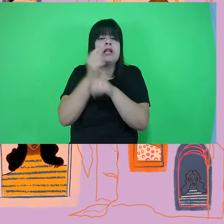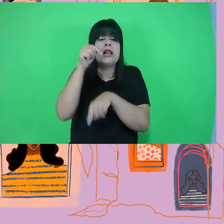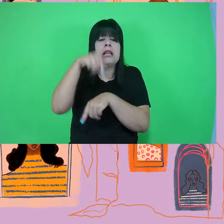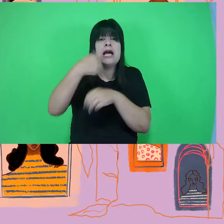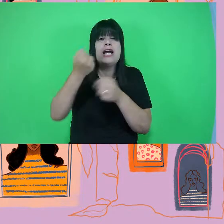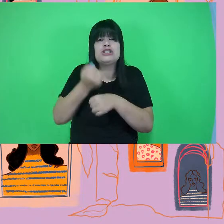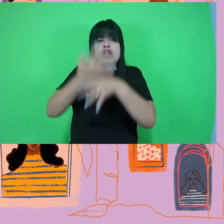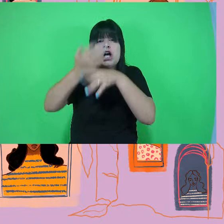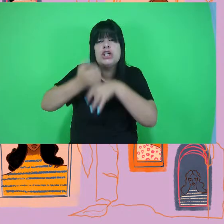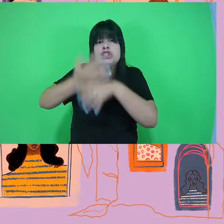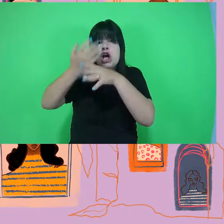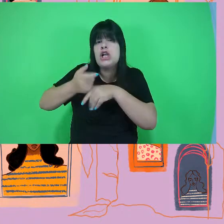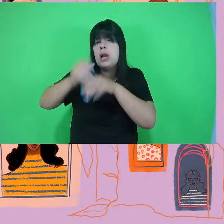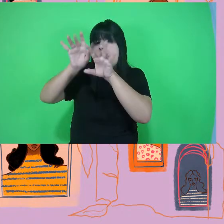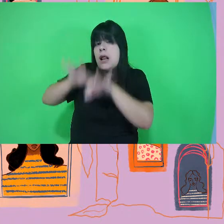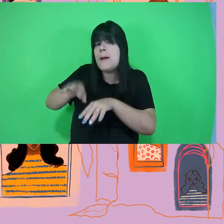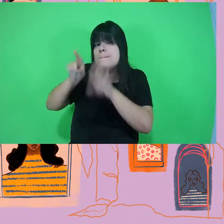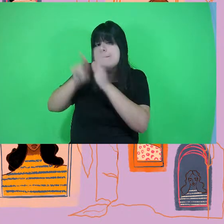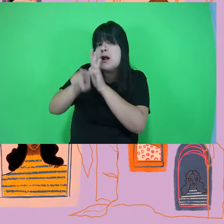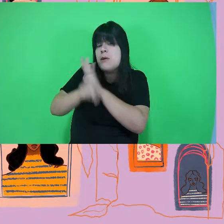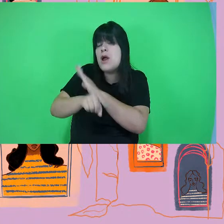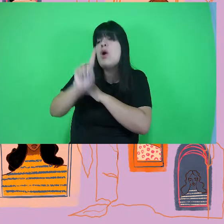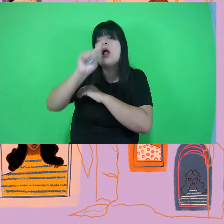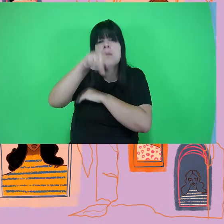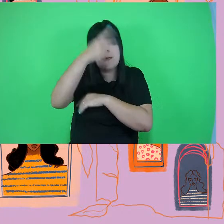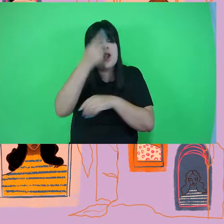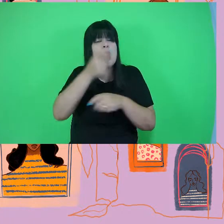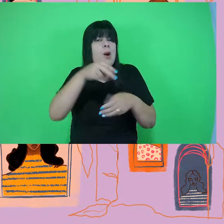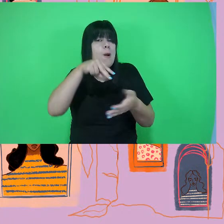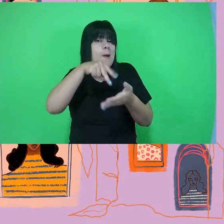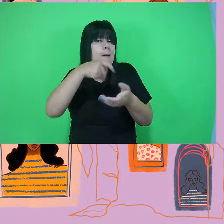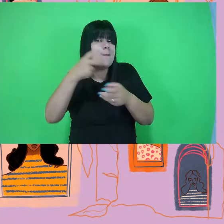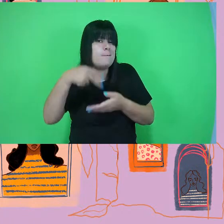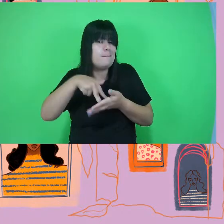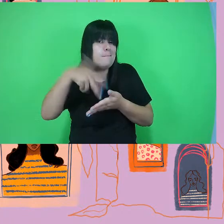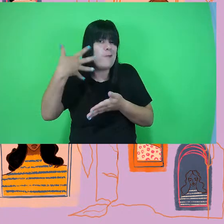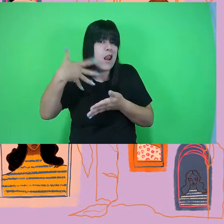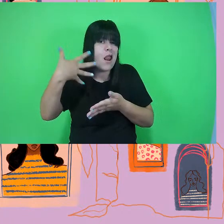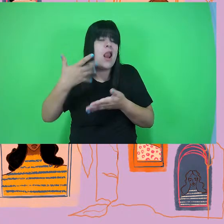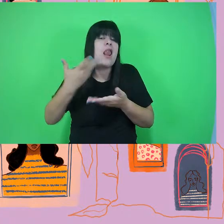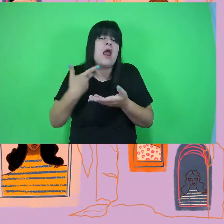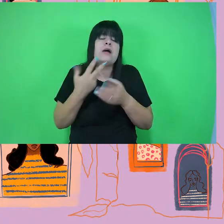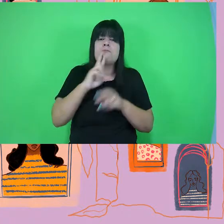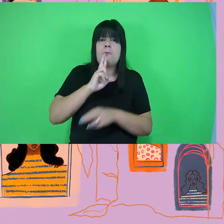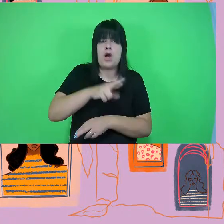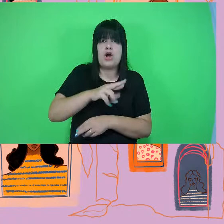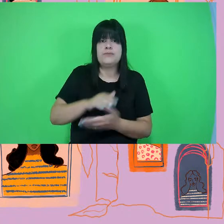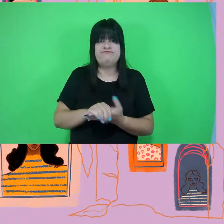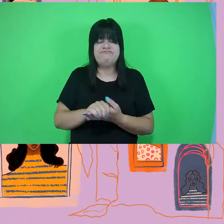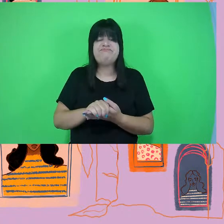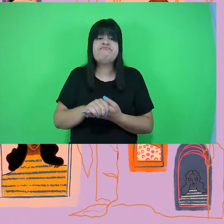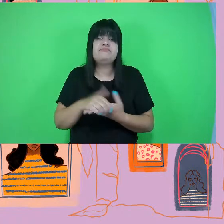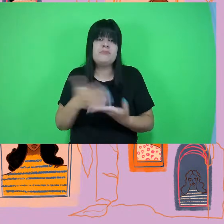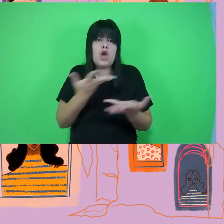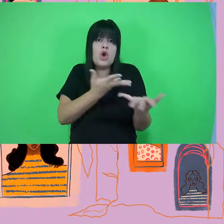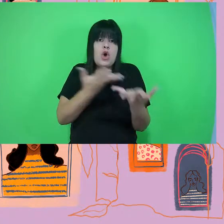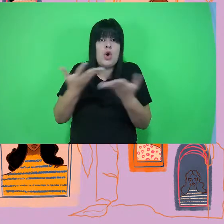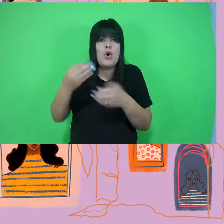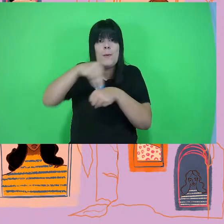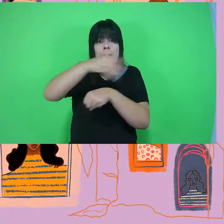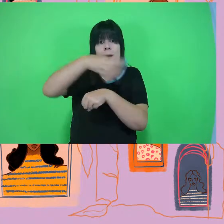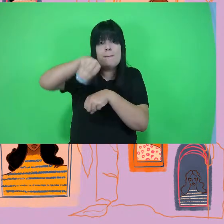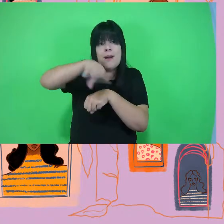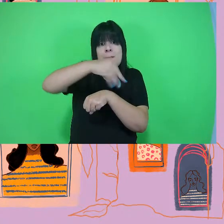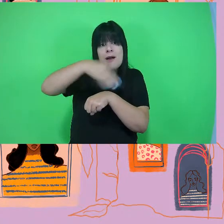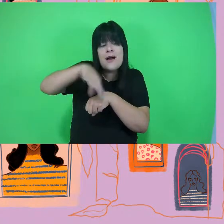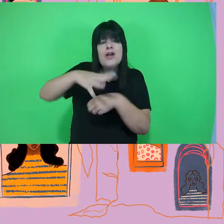encaminhadas aos participantes de acordo com a disponibilidade do nosso tempo. E agora eu quero convidar a mediadora do nosso